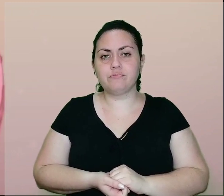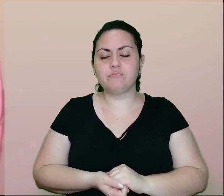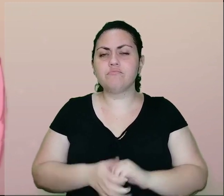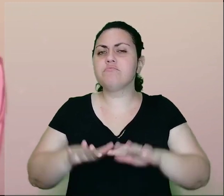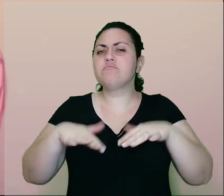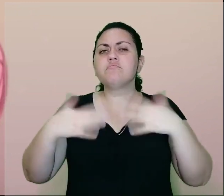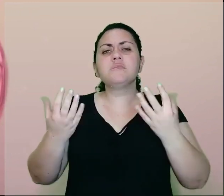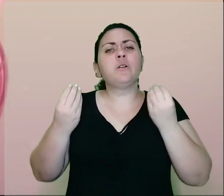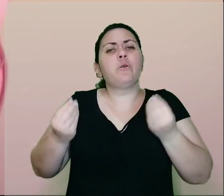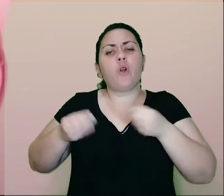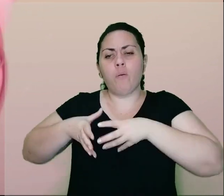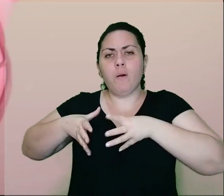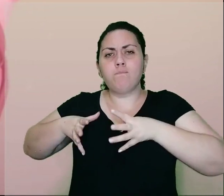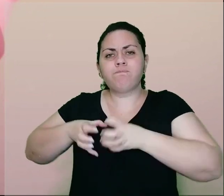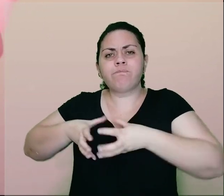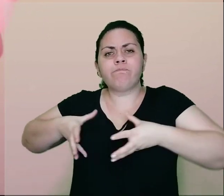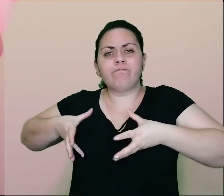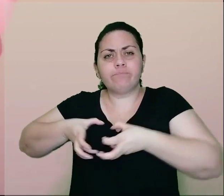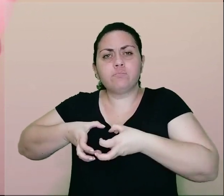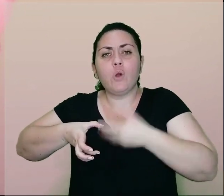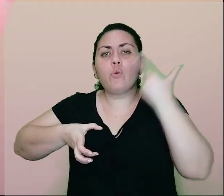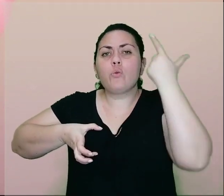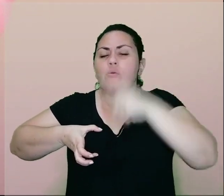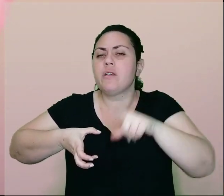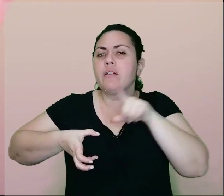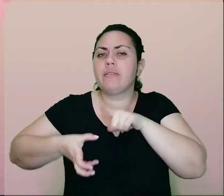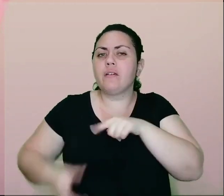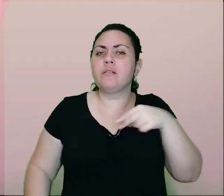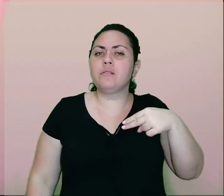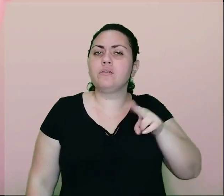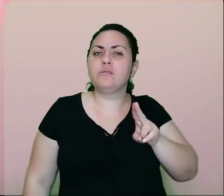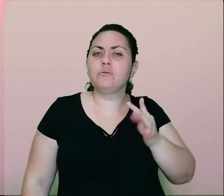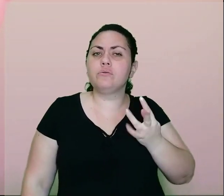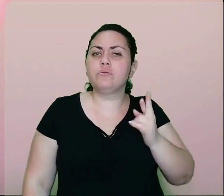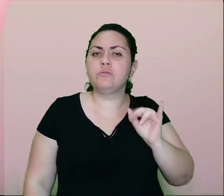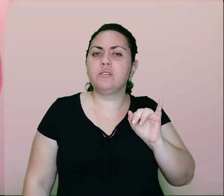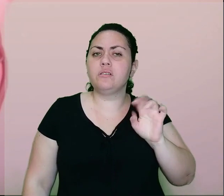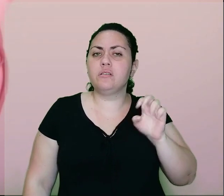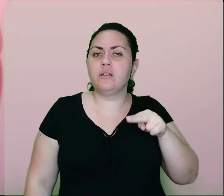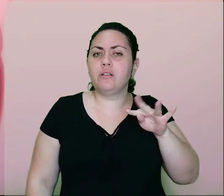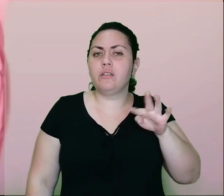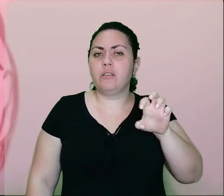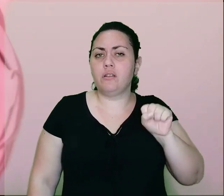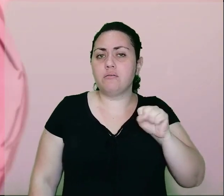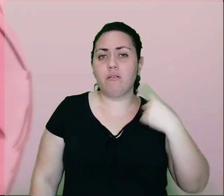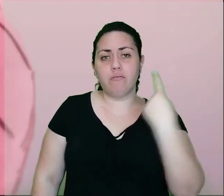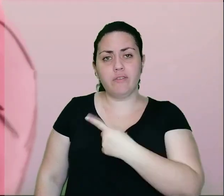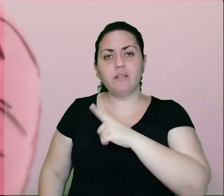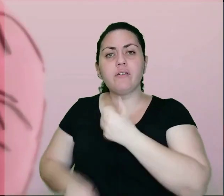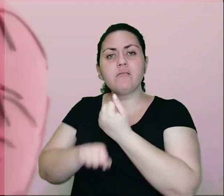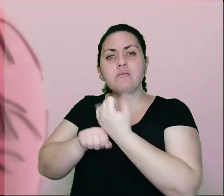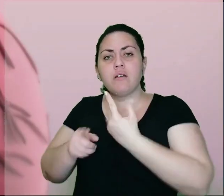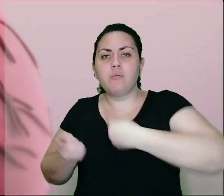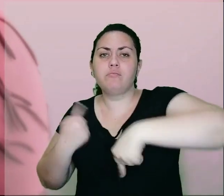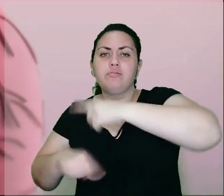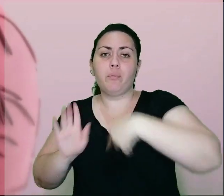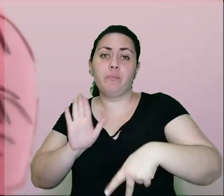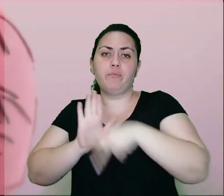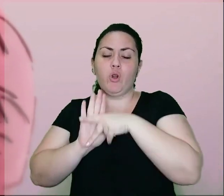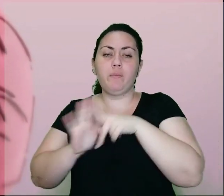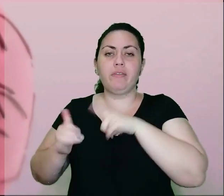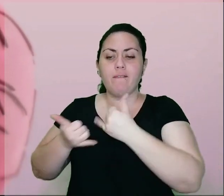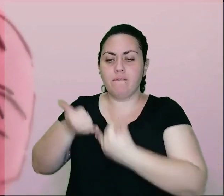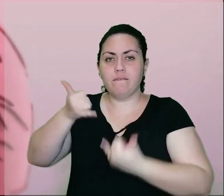Então, como o músculo cardíaco recebe nutrientes? O coração dispõe de uma circulação própria, com